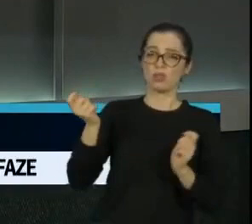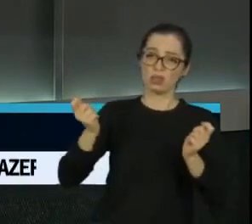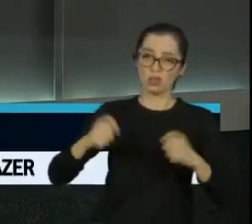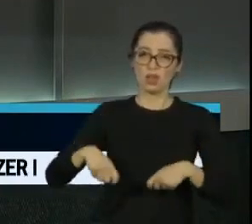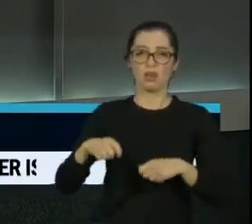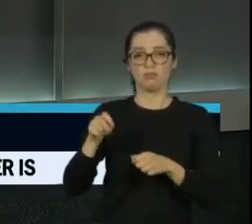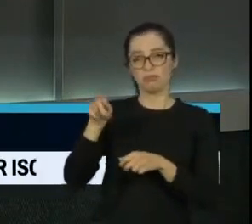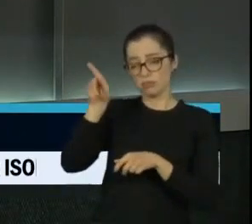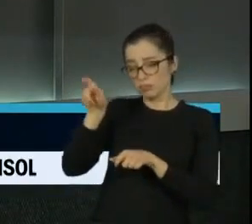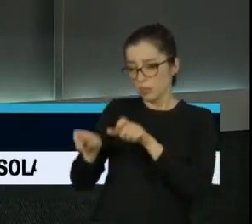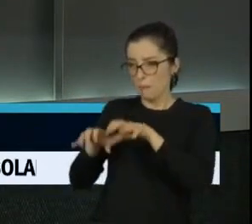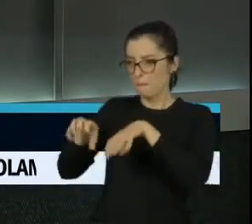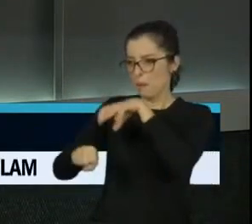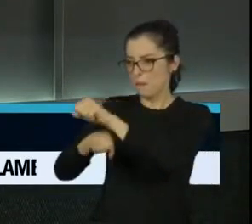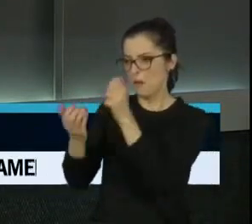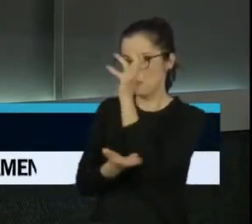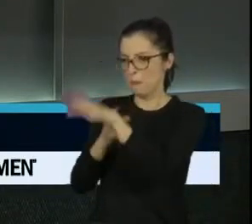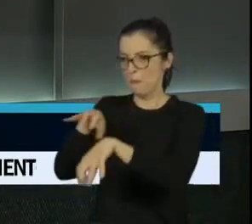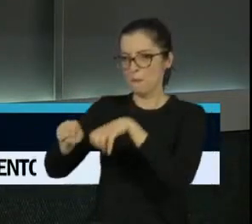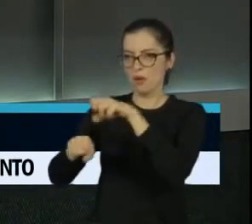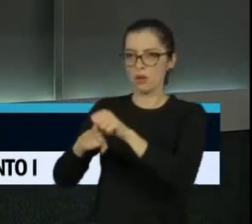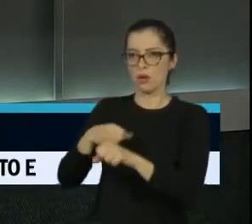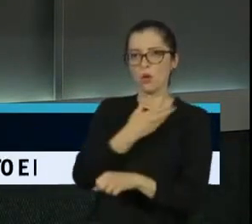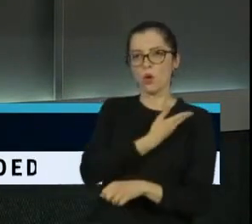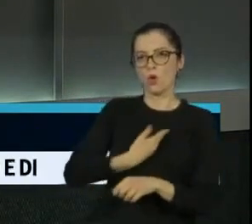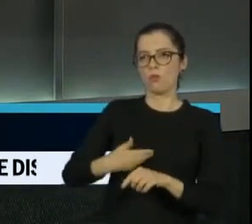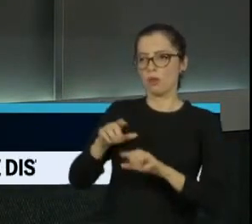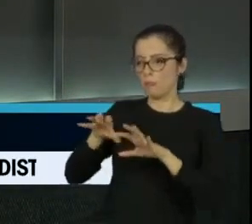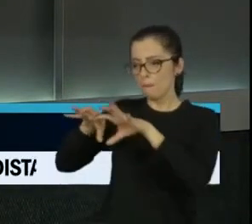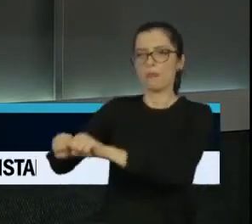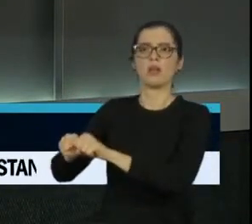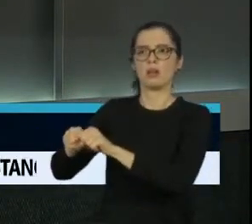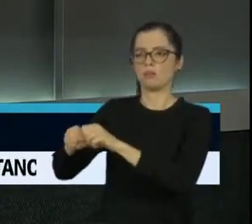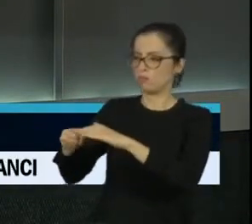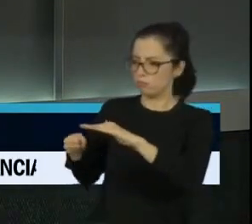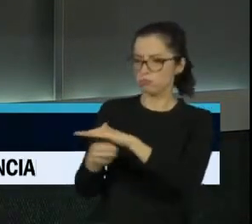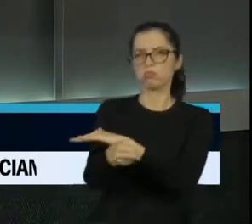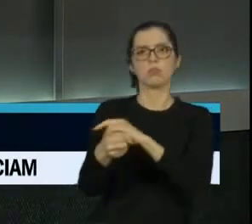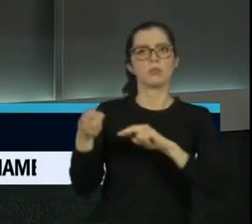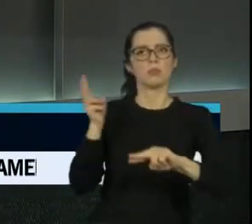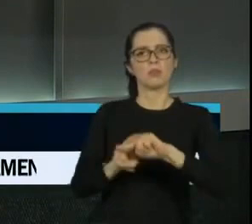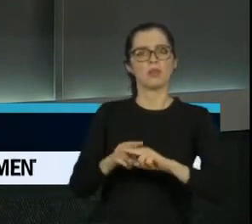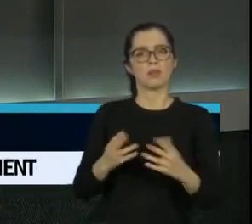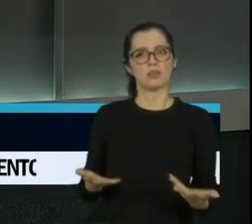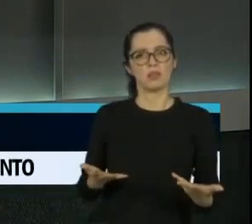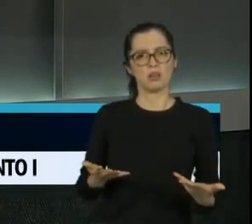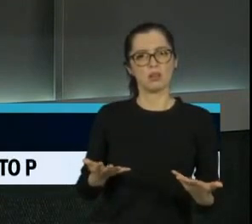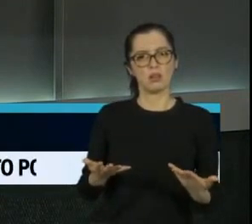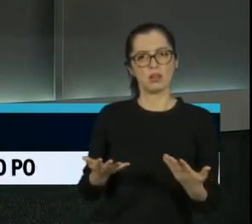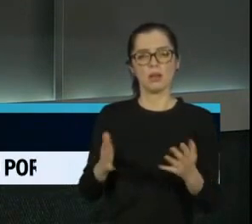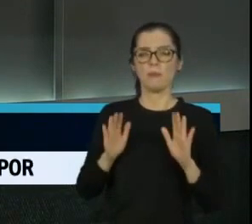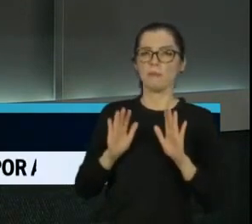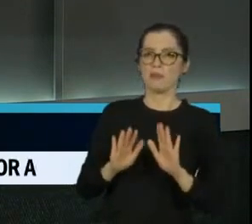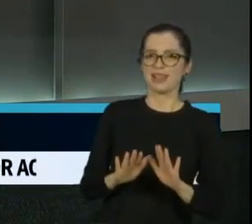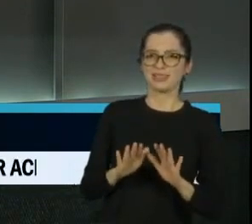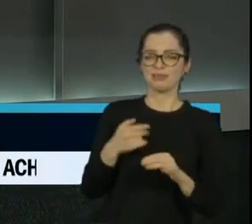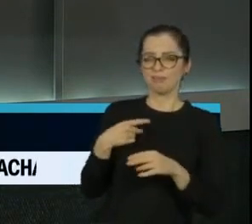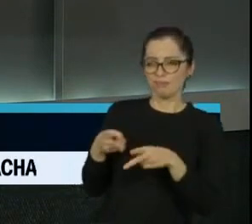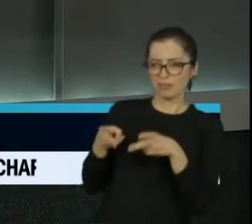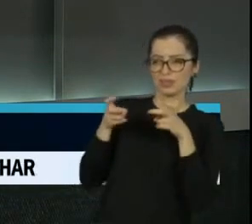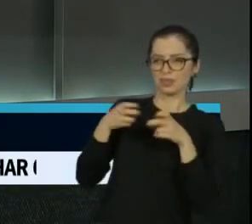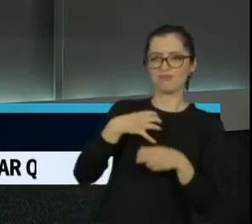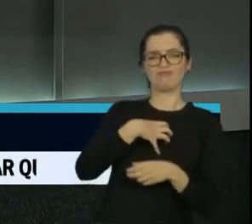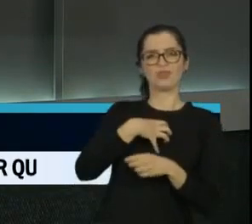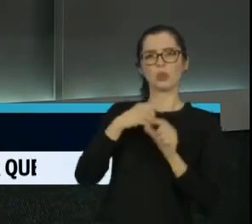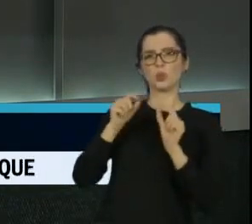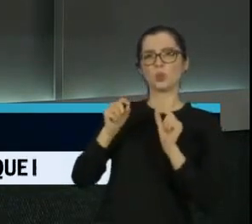fizer desmatamento ilegal. E isso é fundamental para que se coíba o desmatamento. Mas eu sinto que a sociedade toda tem que contribuir.